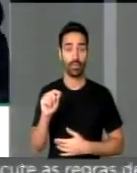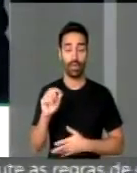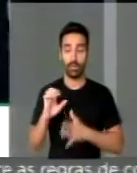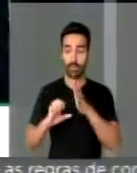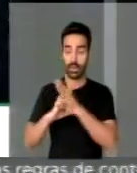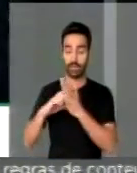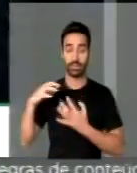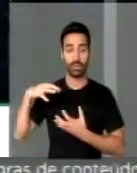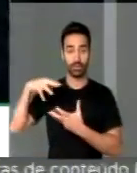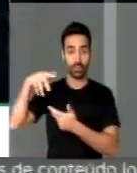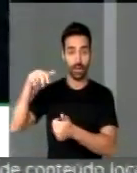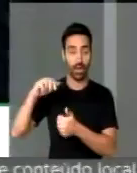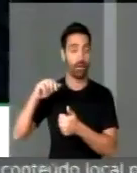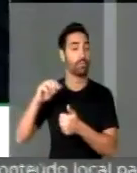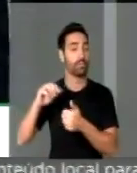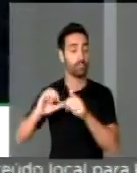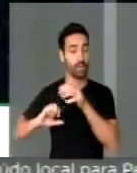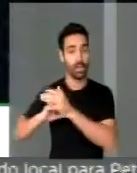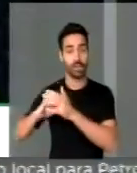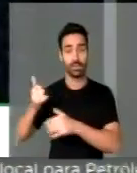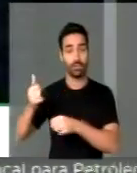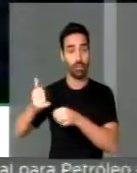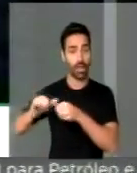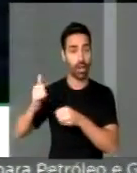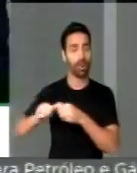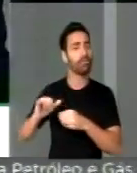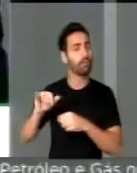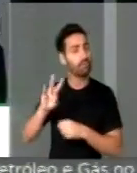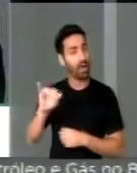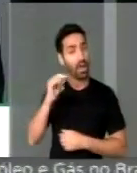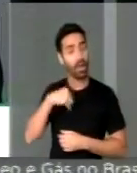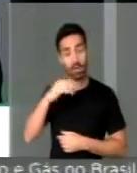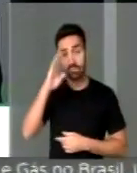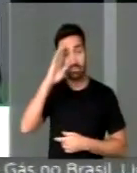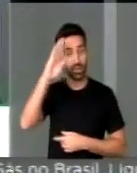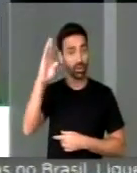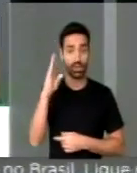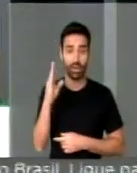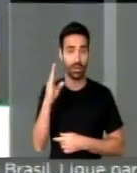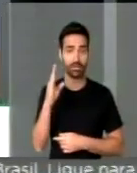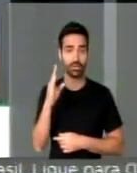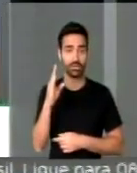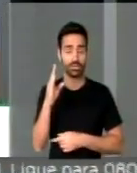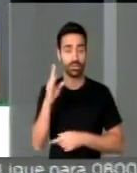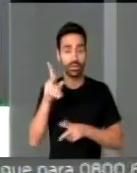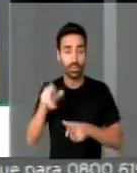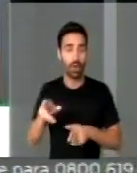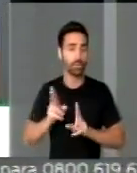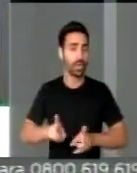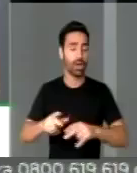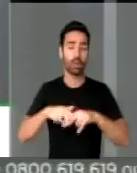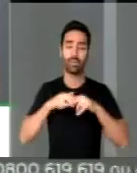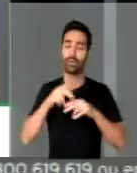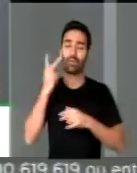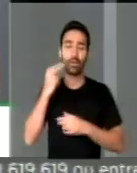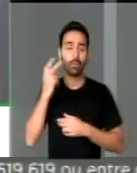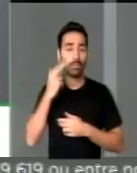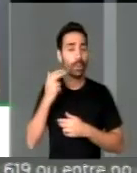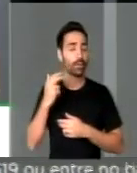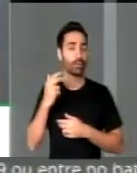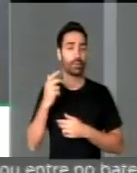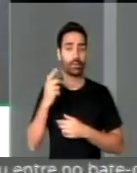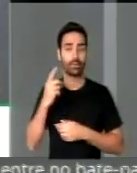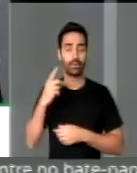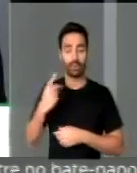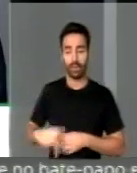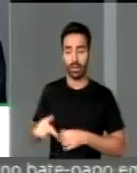as petroleiras internacionais, vão dar prioridade, como sempre deram, aos seus fornecedores e às suas cadeias nacionais